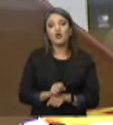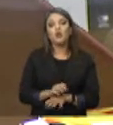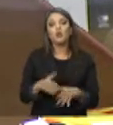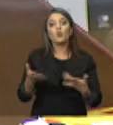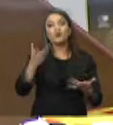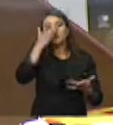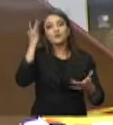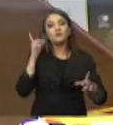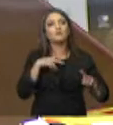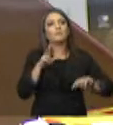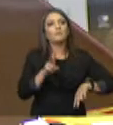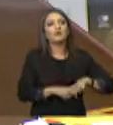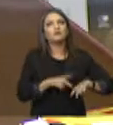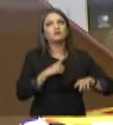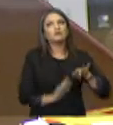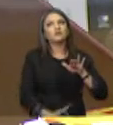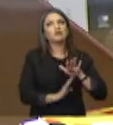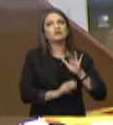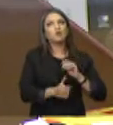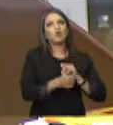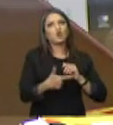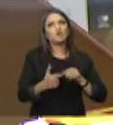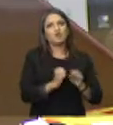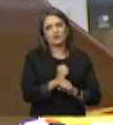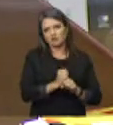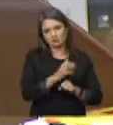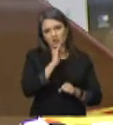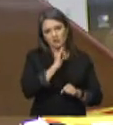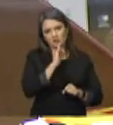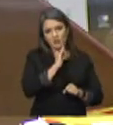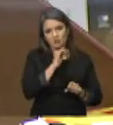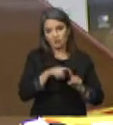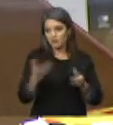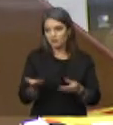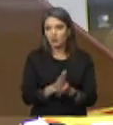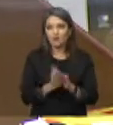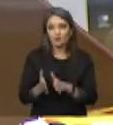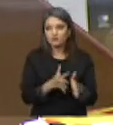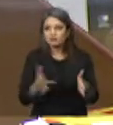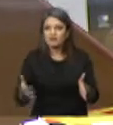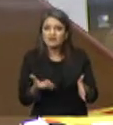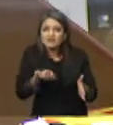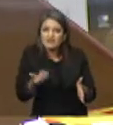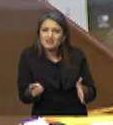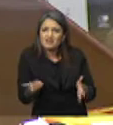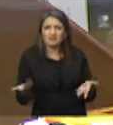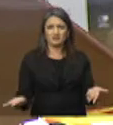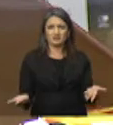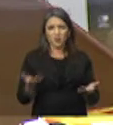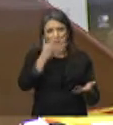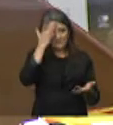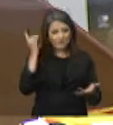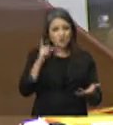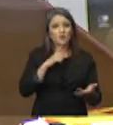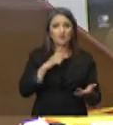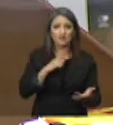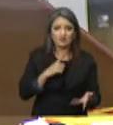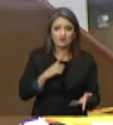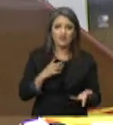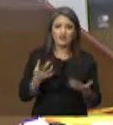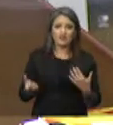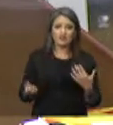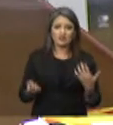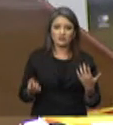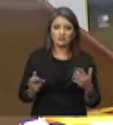de liberdade máxima de 12 anos Código Penal Artigo 109 inciso 2 então o indivíduo que estivesse respondendo